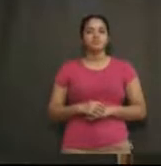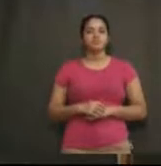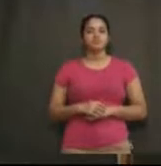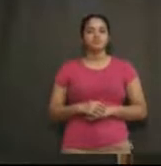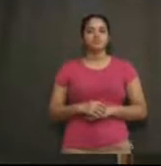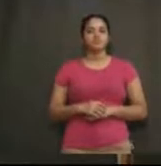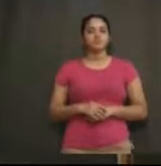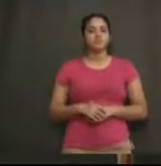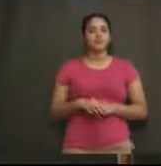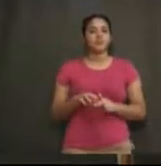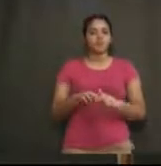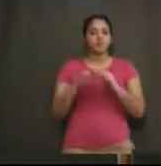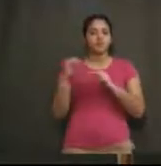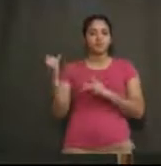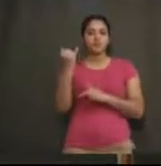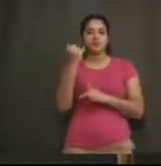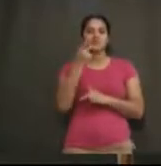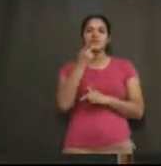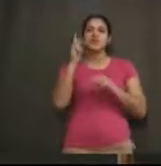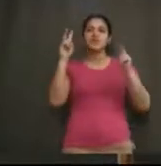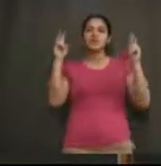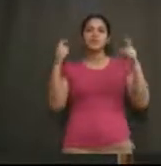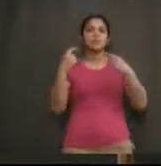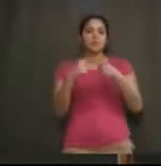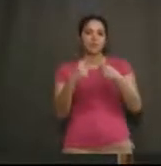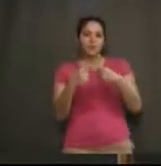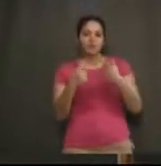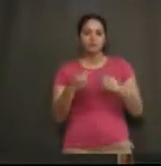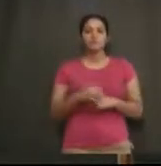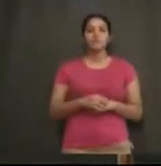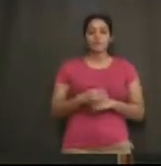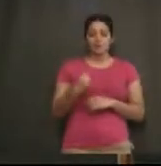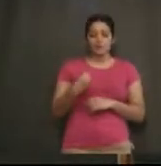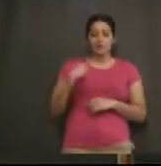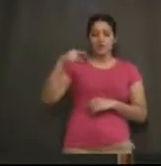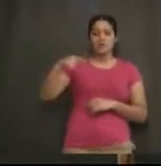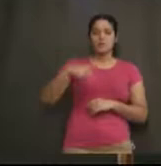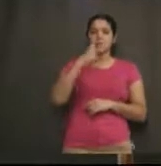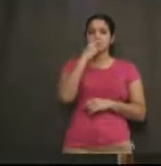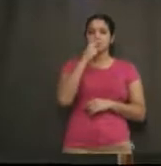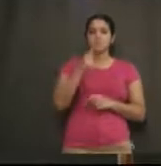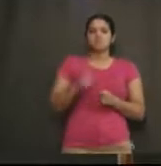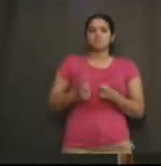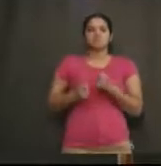Acho importante a gente falar disso, porque nós estamos aqui num movimento de resistência.